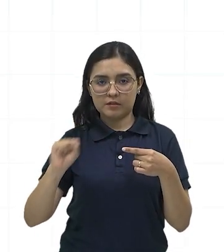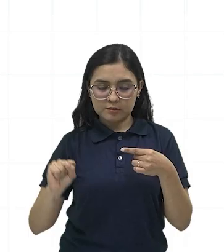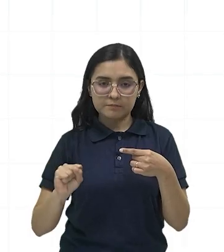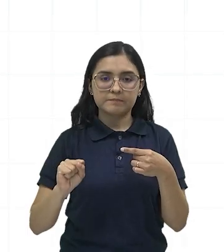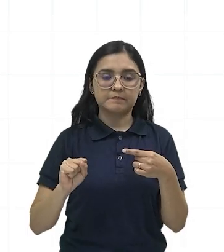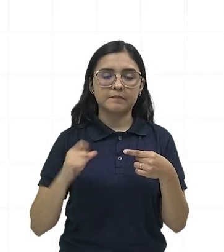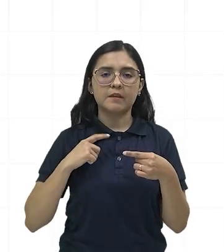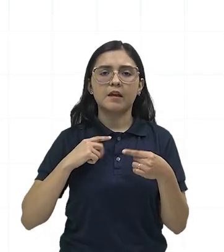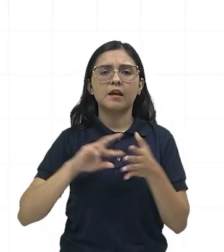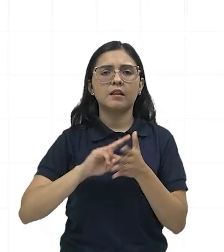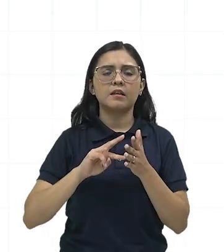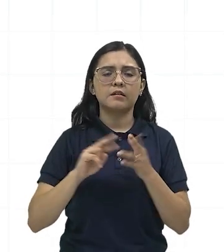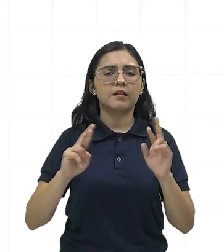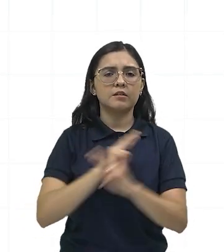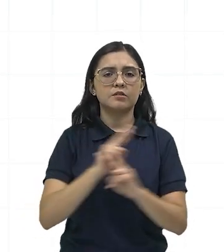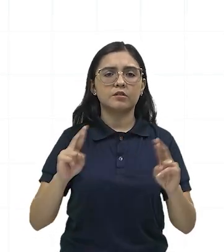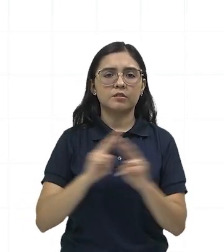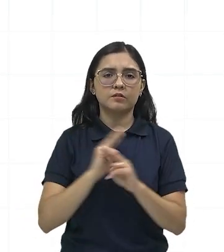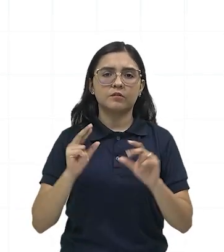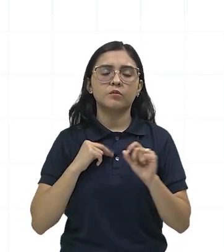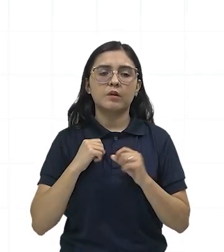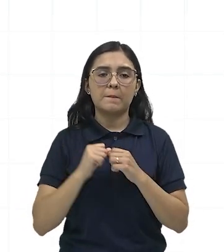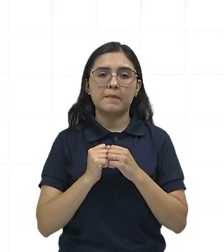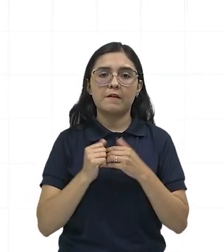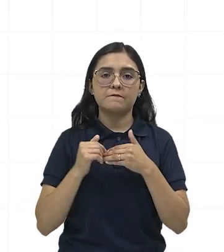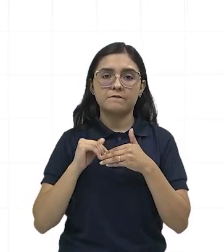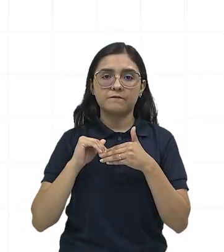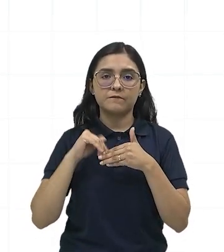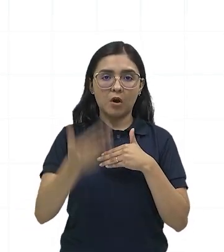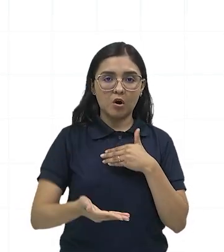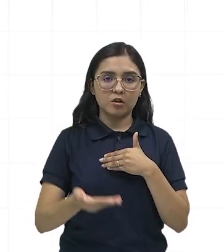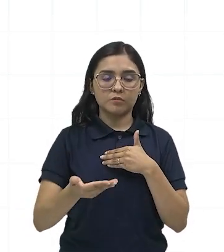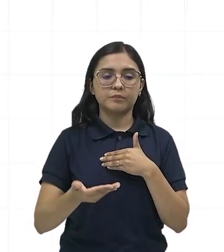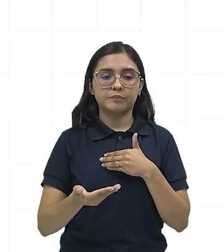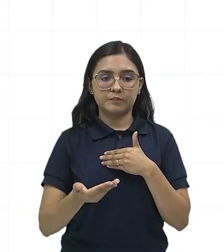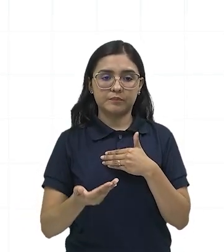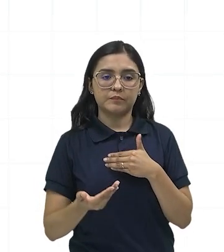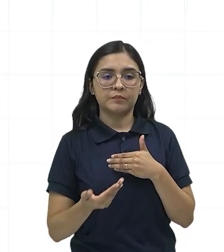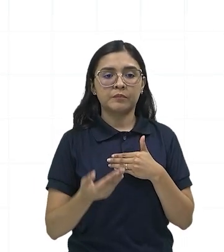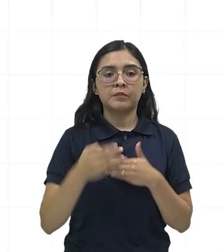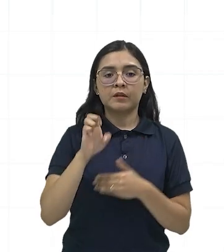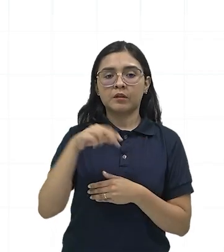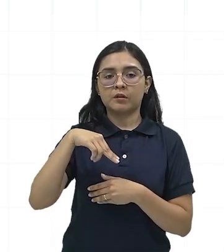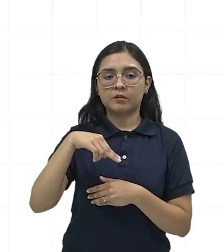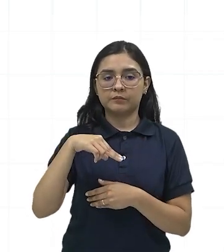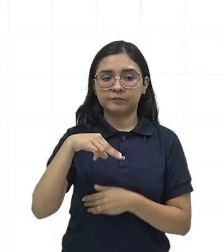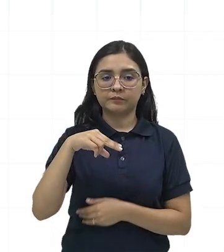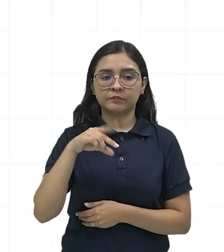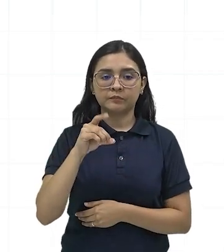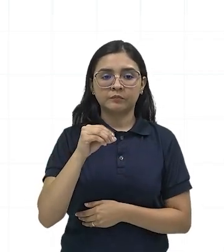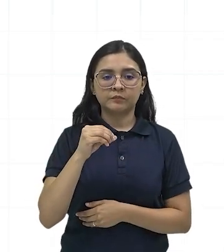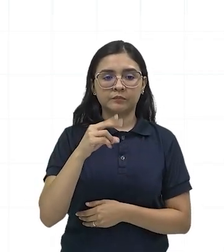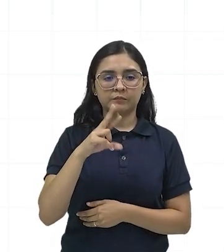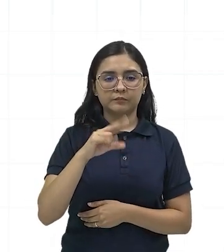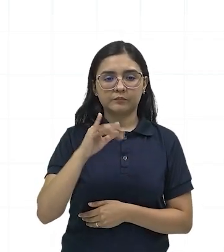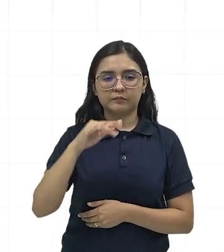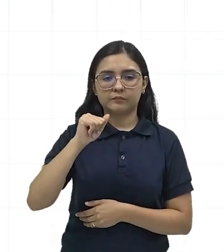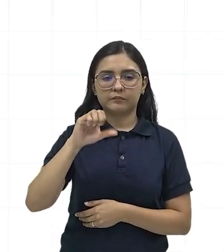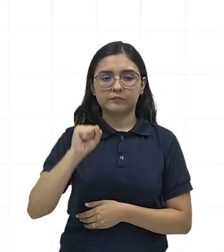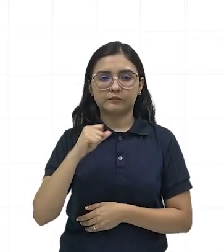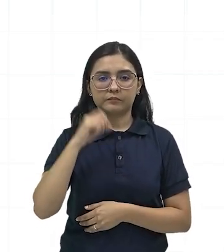vão estar relacionadas com colocar para fora. As glândulas do tipo endócrinas vão